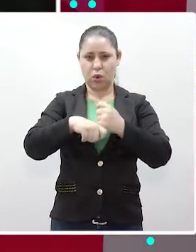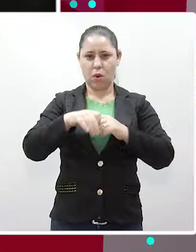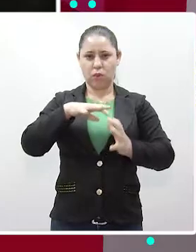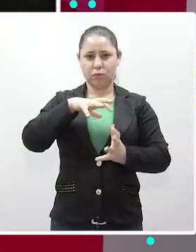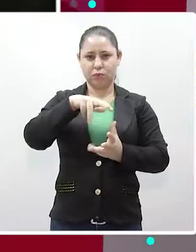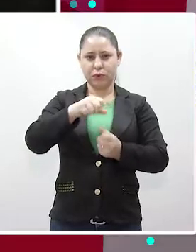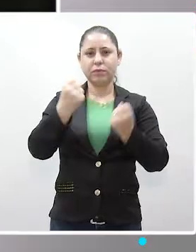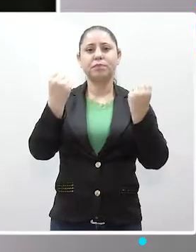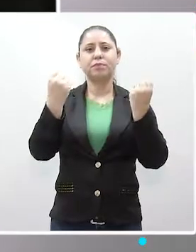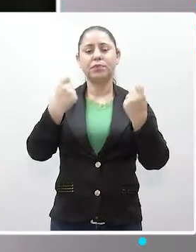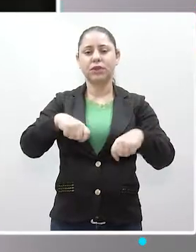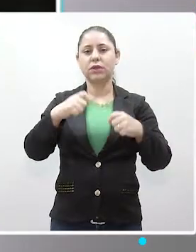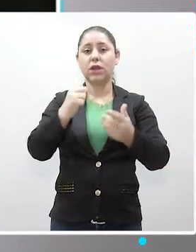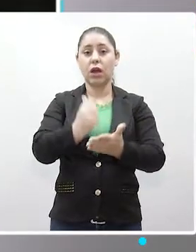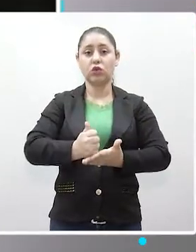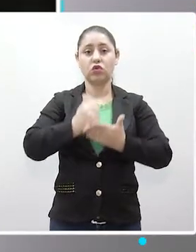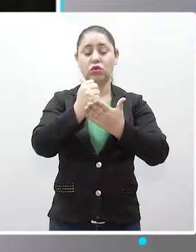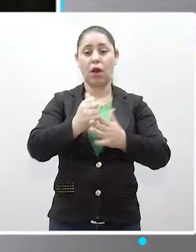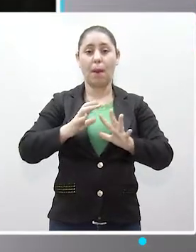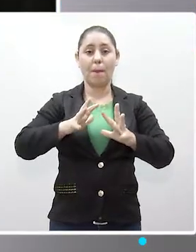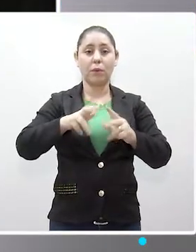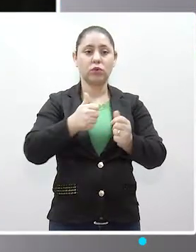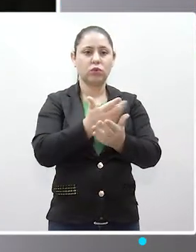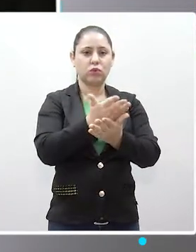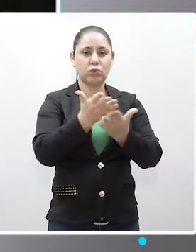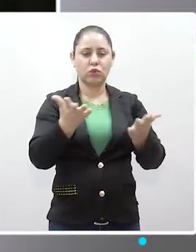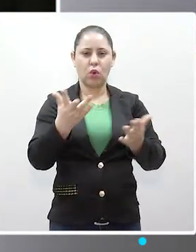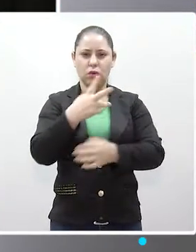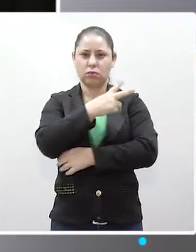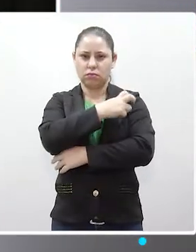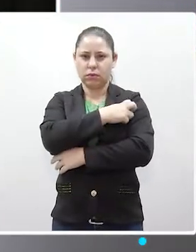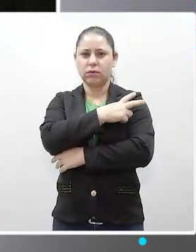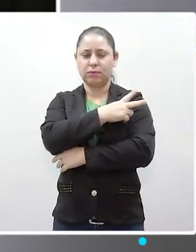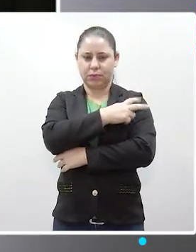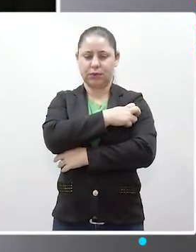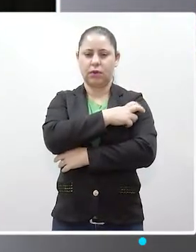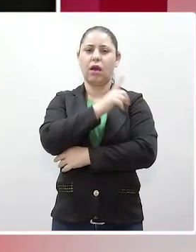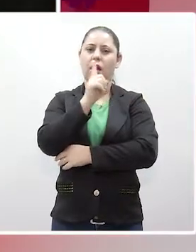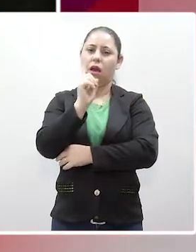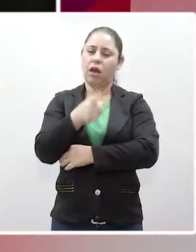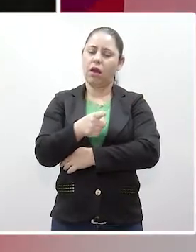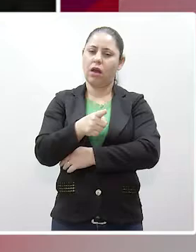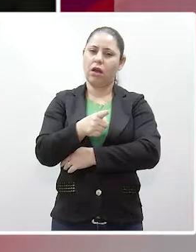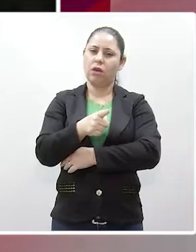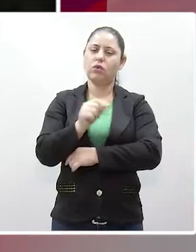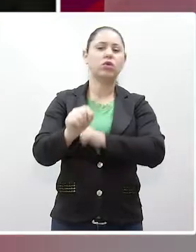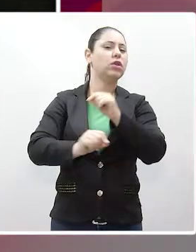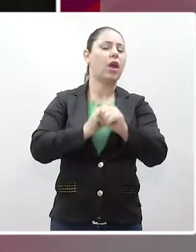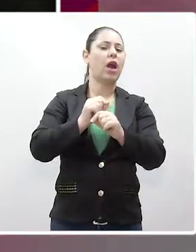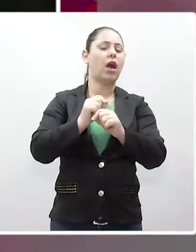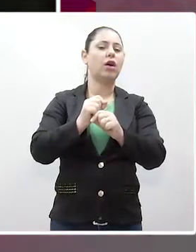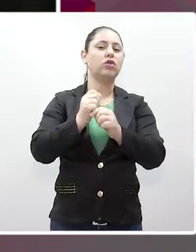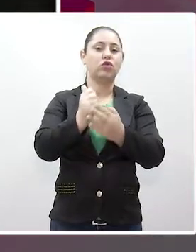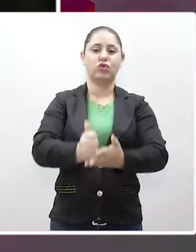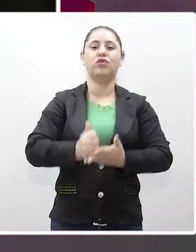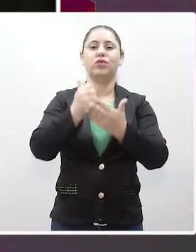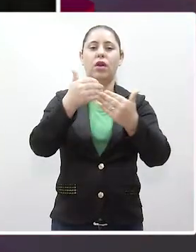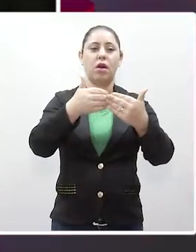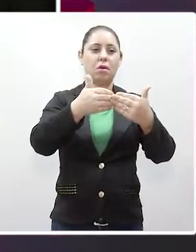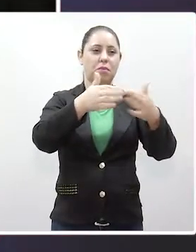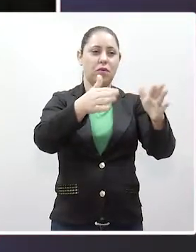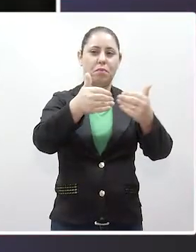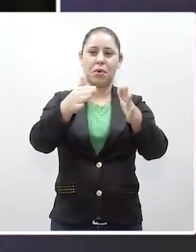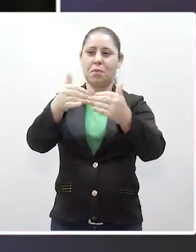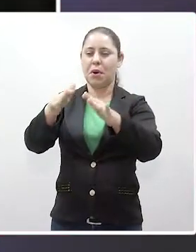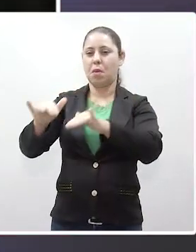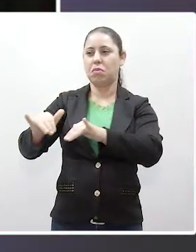eles precisam ajudar para que todos sejam imunizados, que isso vai, enfim, possibilitar a reabertura de todos